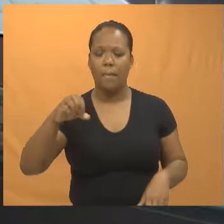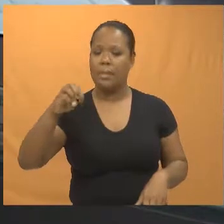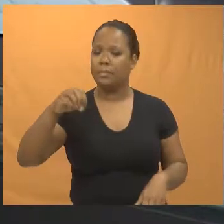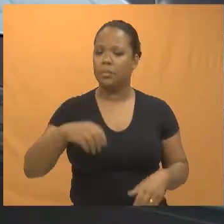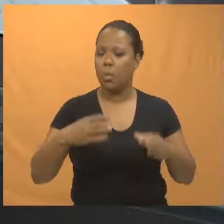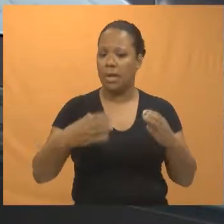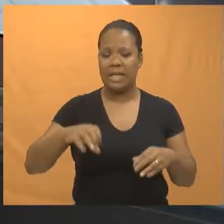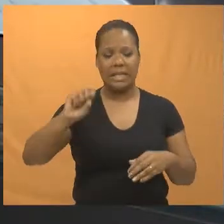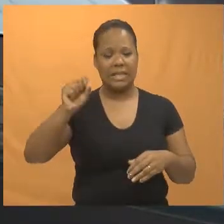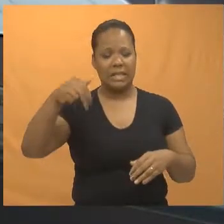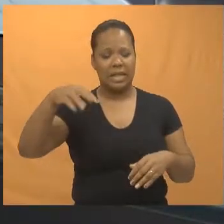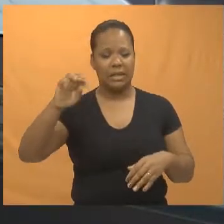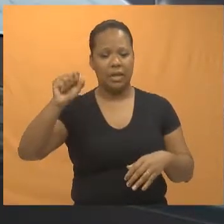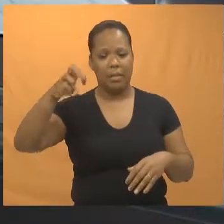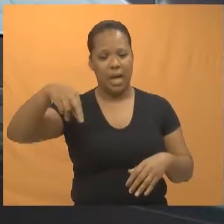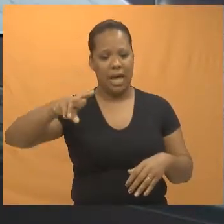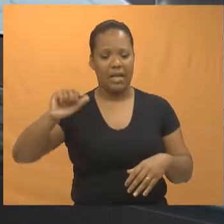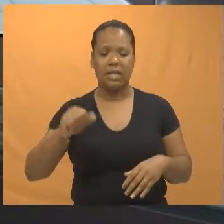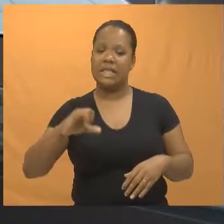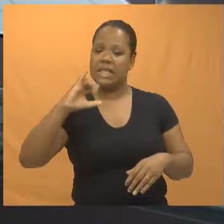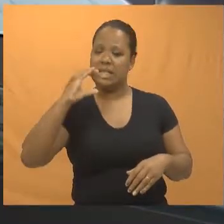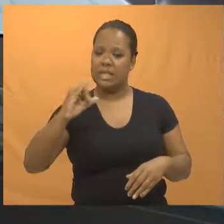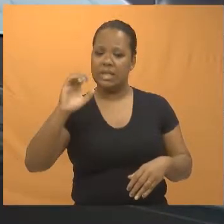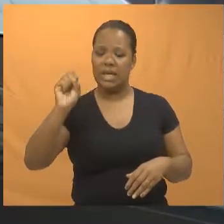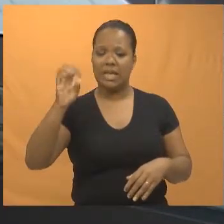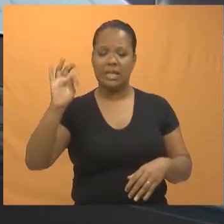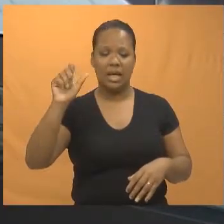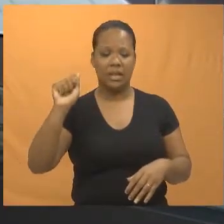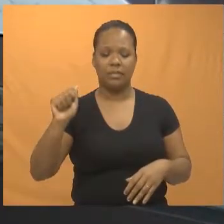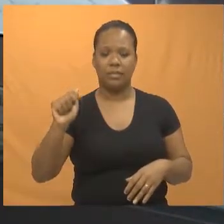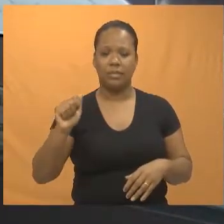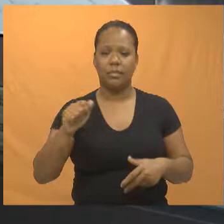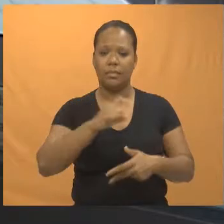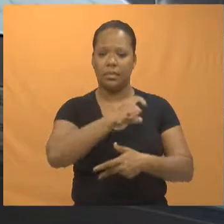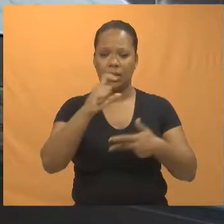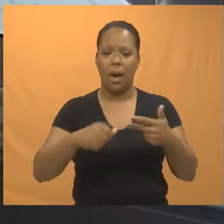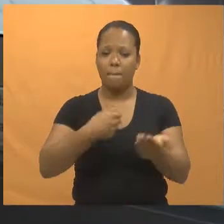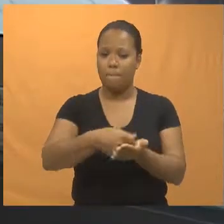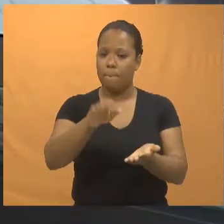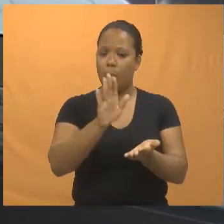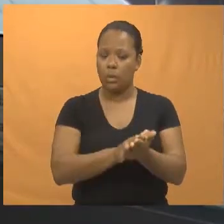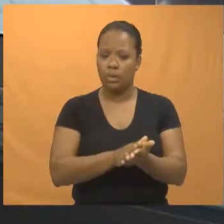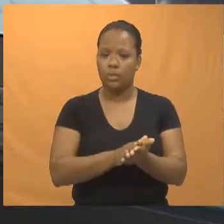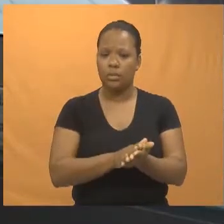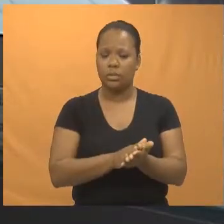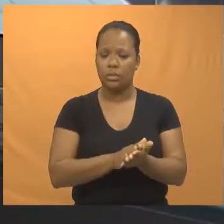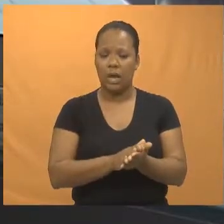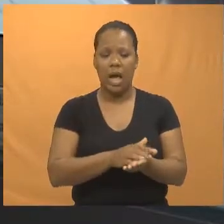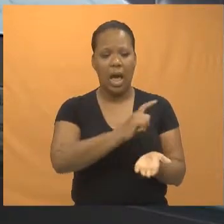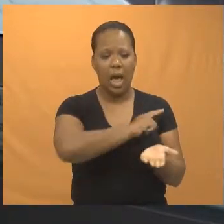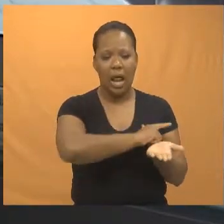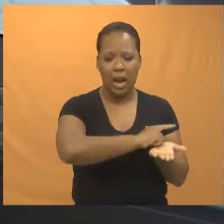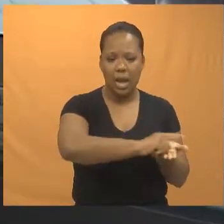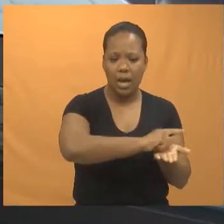Maria, Siesta, estão o executivo sendo multado, embargado a